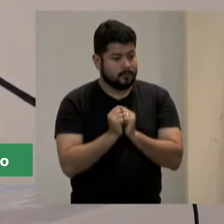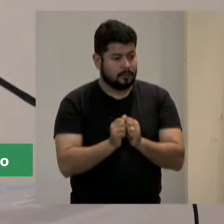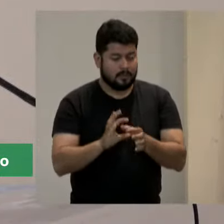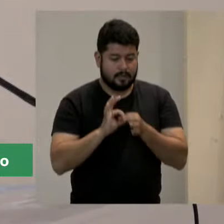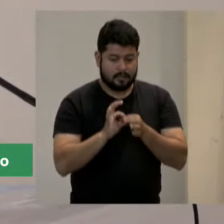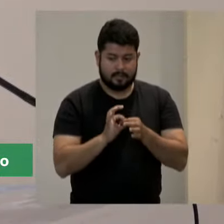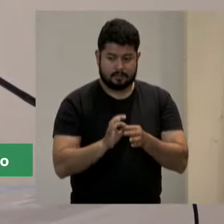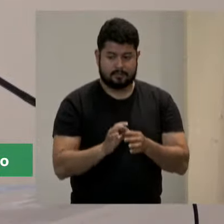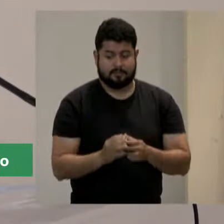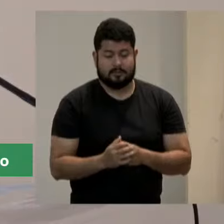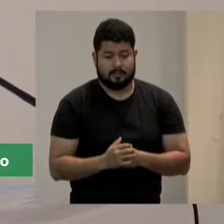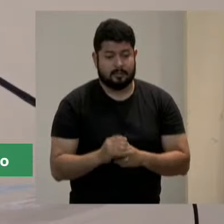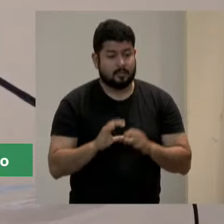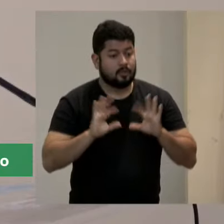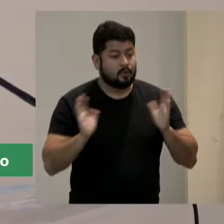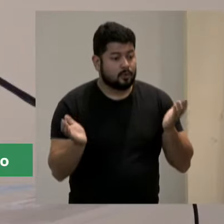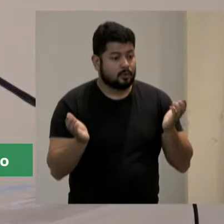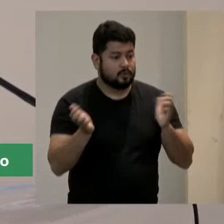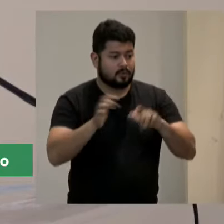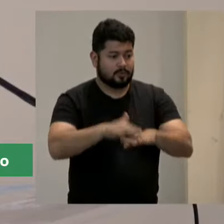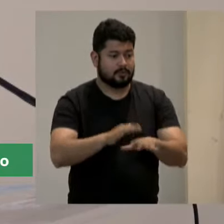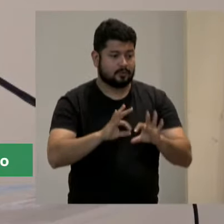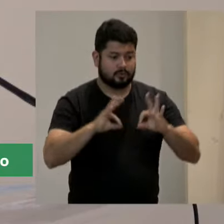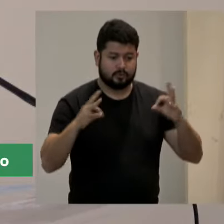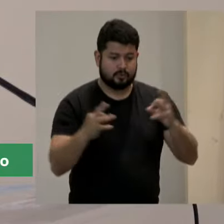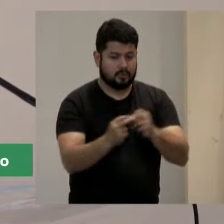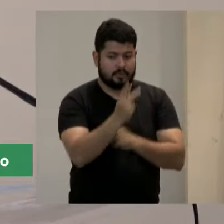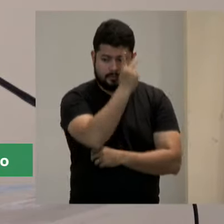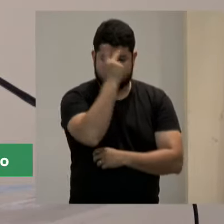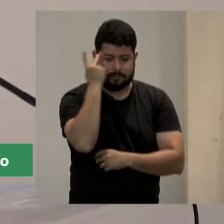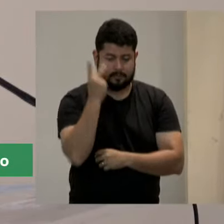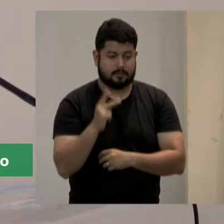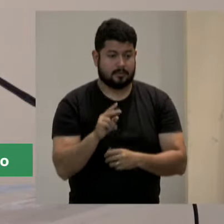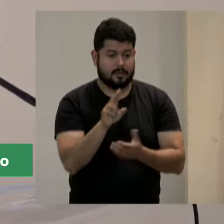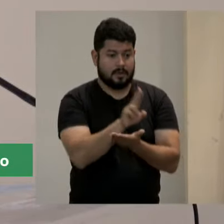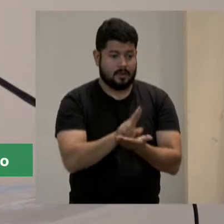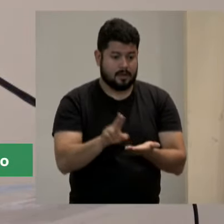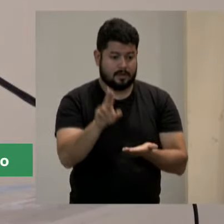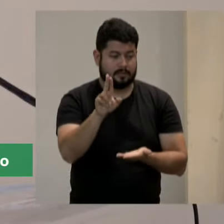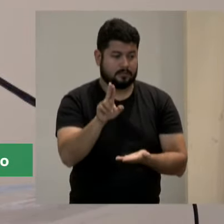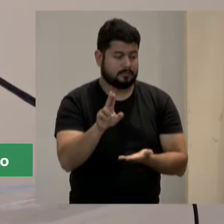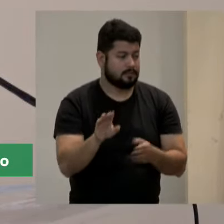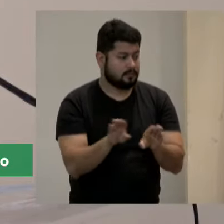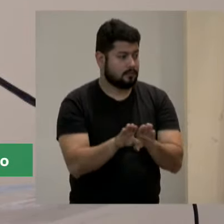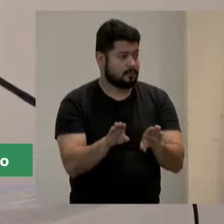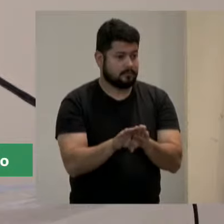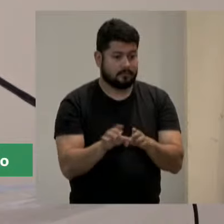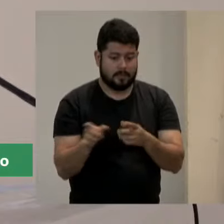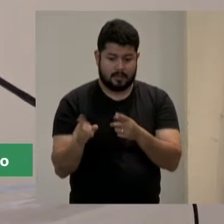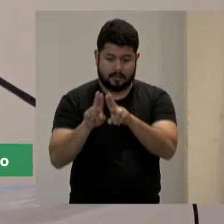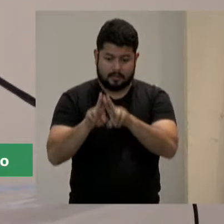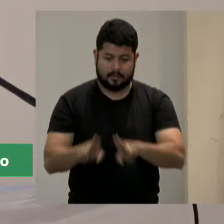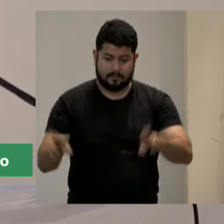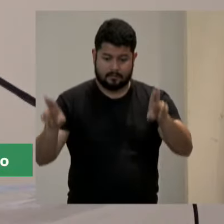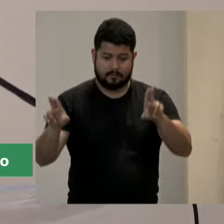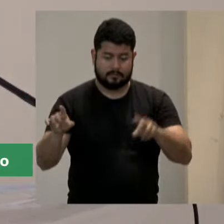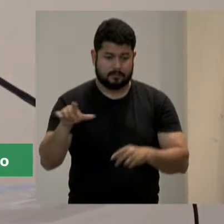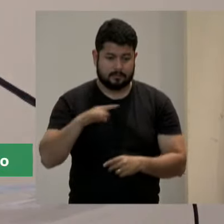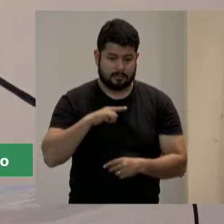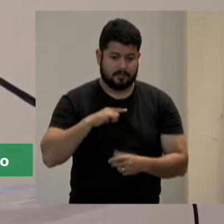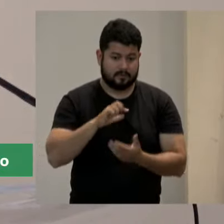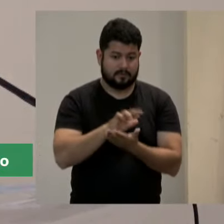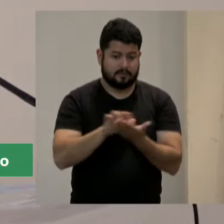a inclusão de todas as pessoas no ensino superior, e no nosso caso na UFSC, especificamente, a gente tem